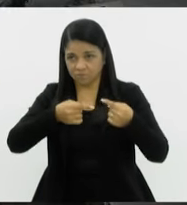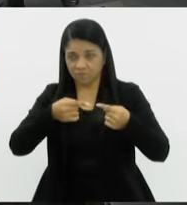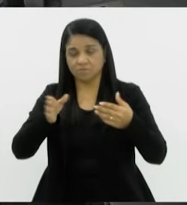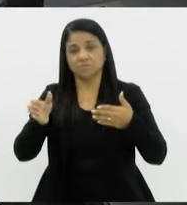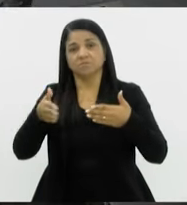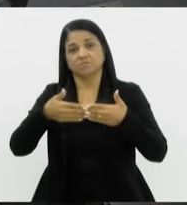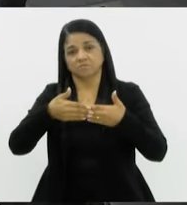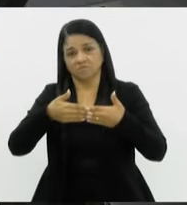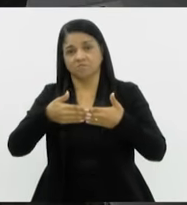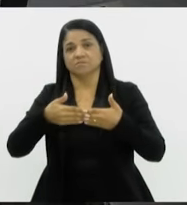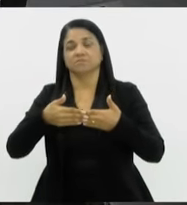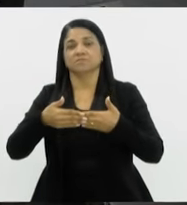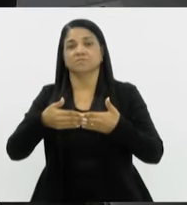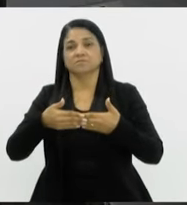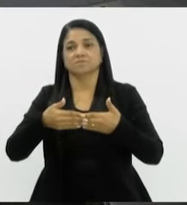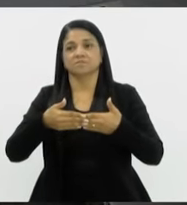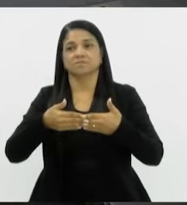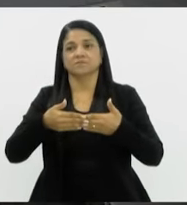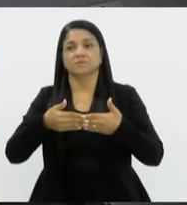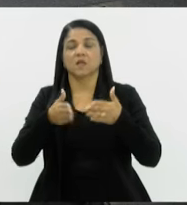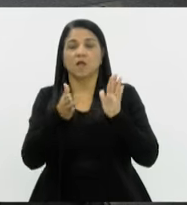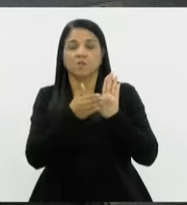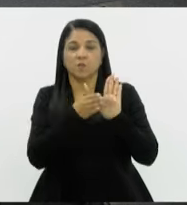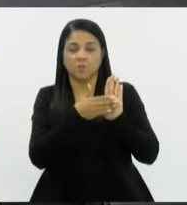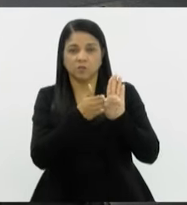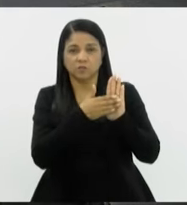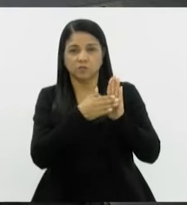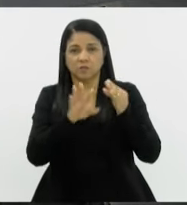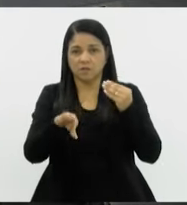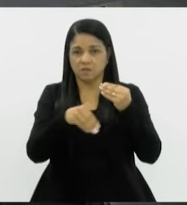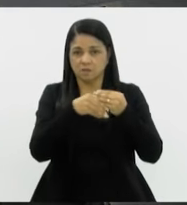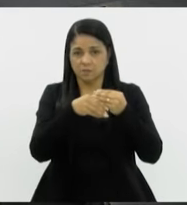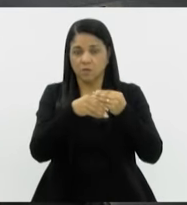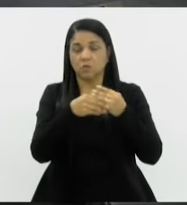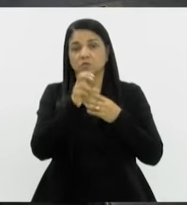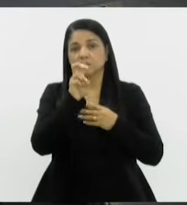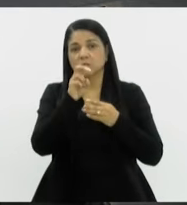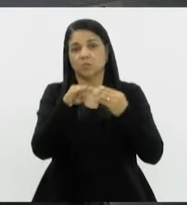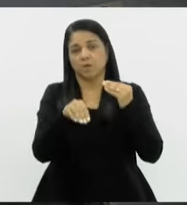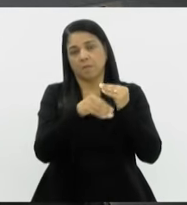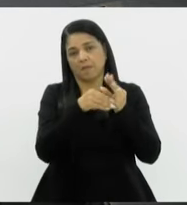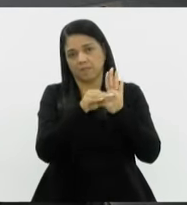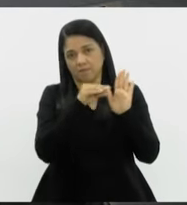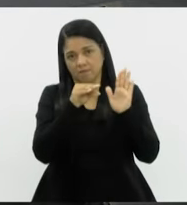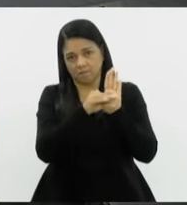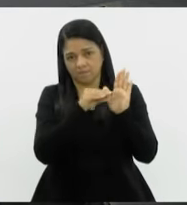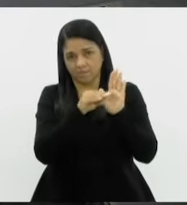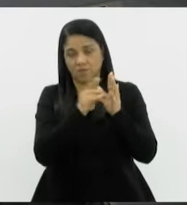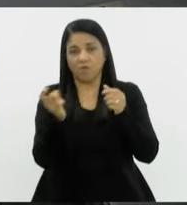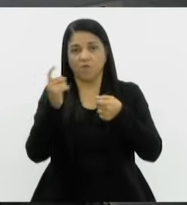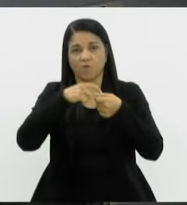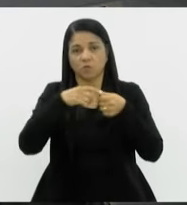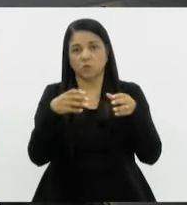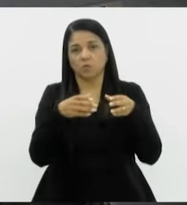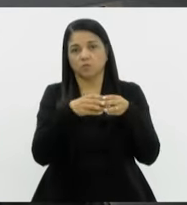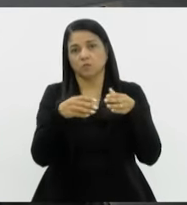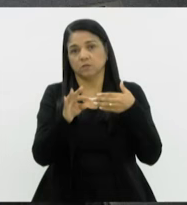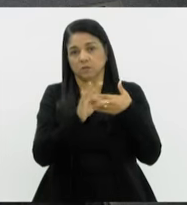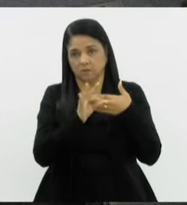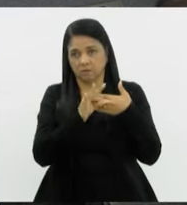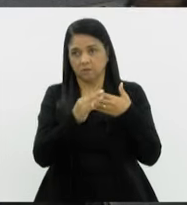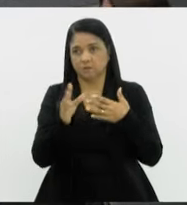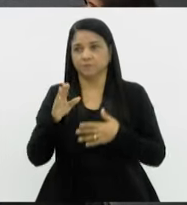Encerrada a discussão. A presente proposta recebeu 5 emendas e retorna às comissões.